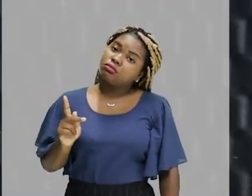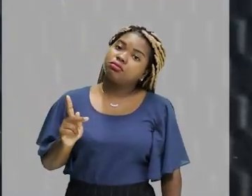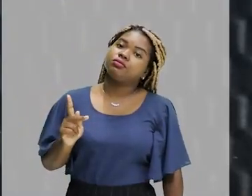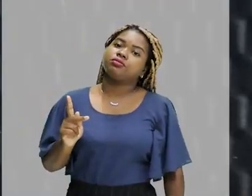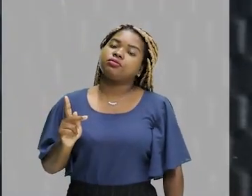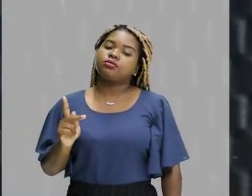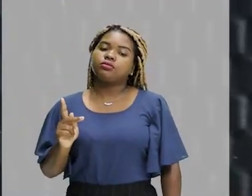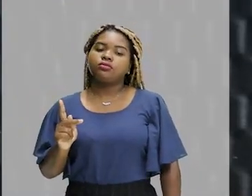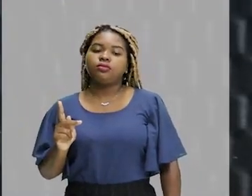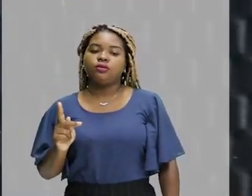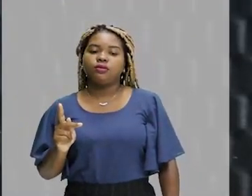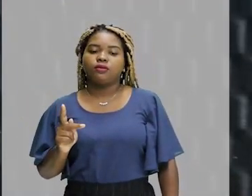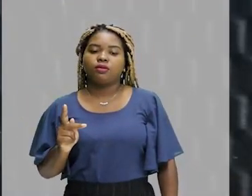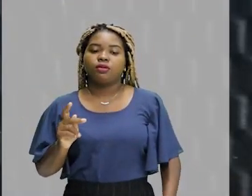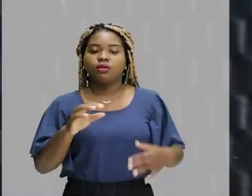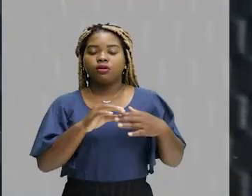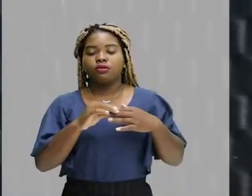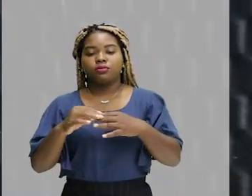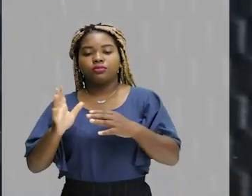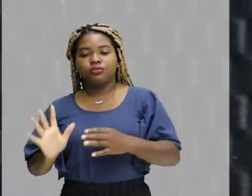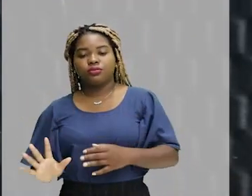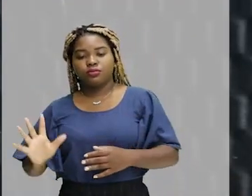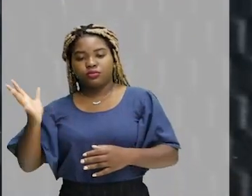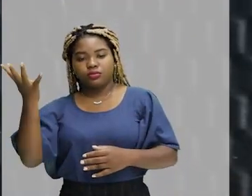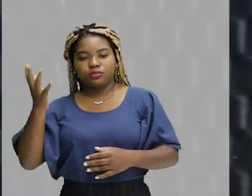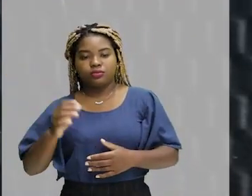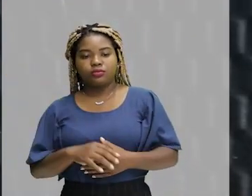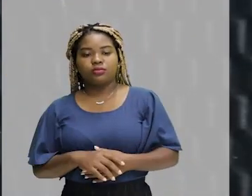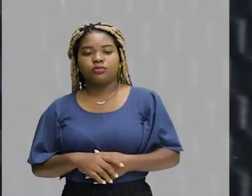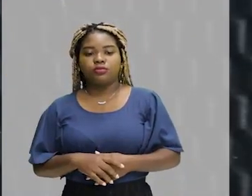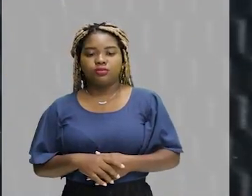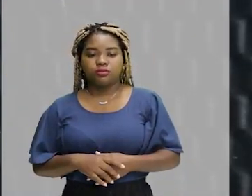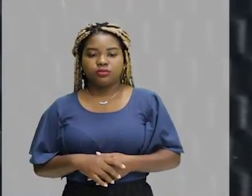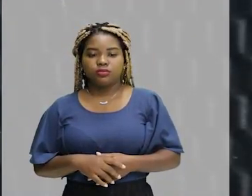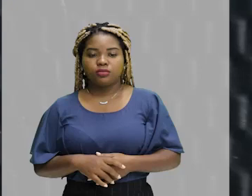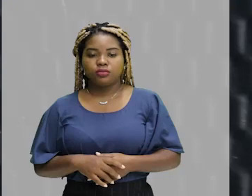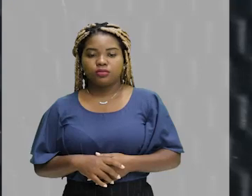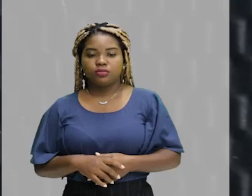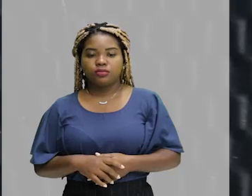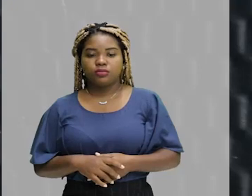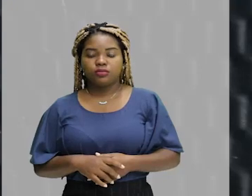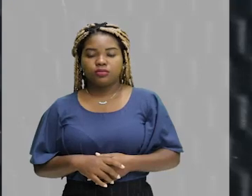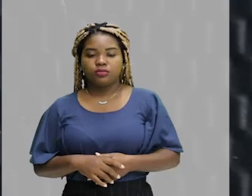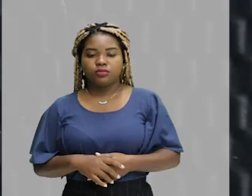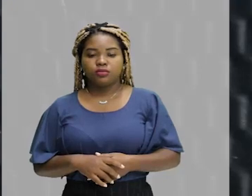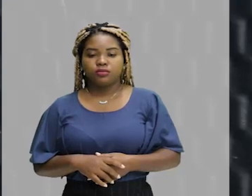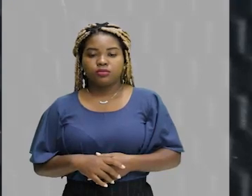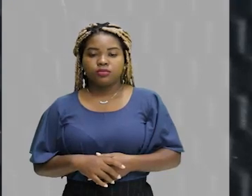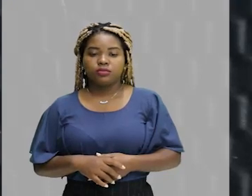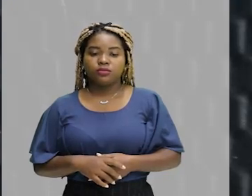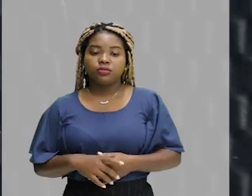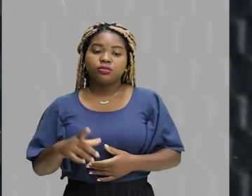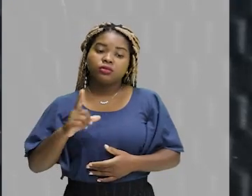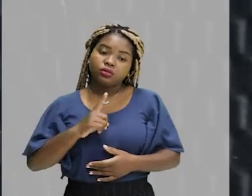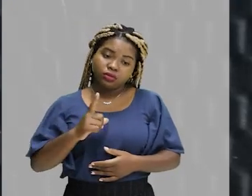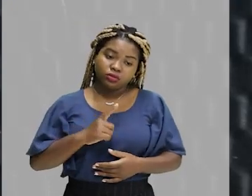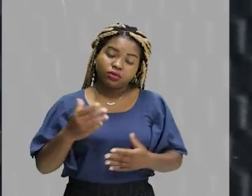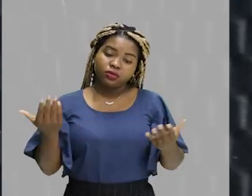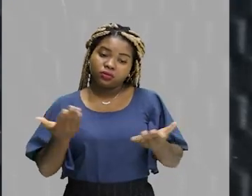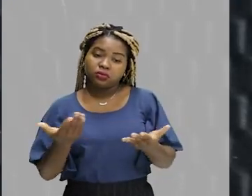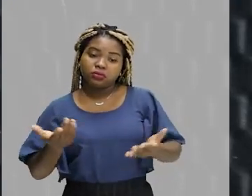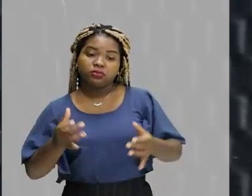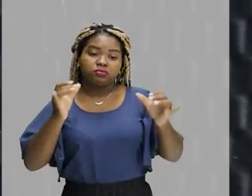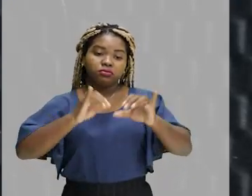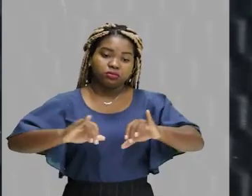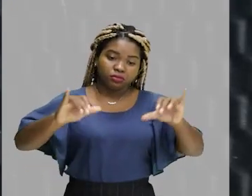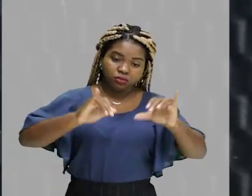foi o que trouxe, foi o que aconteceu com máxima valia e está muito mais presente dentro da história da